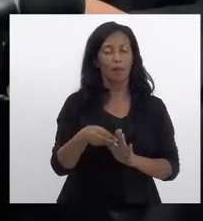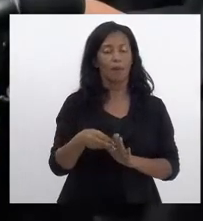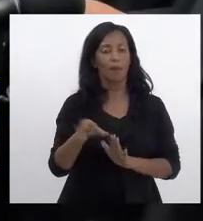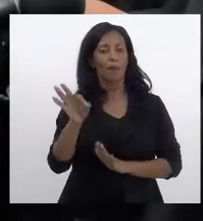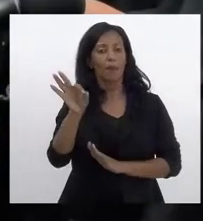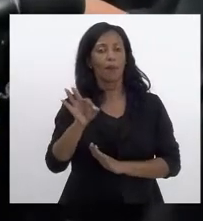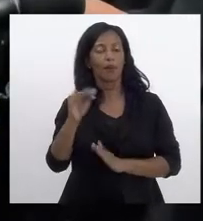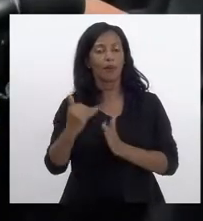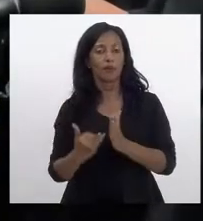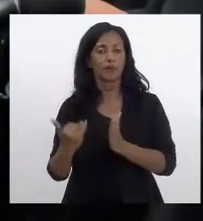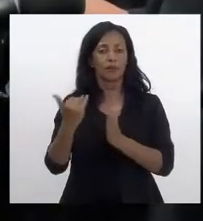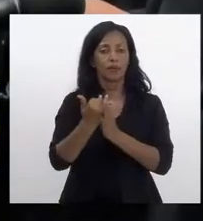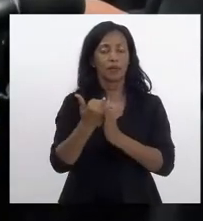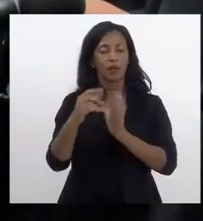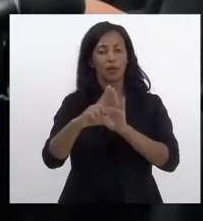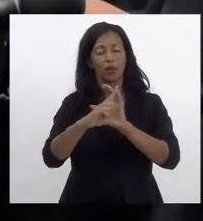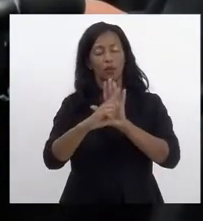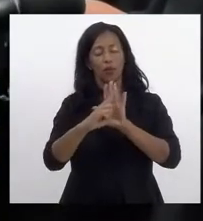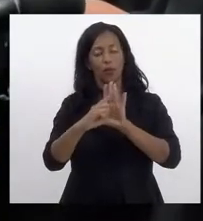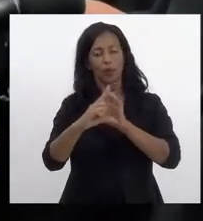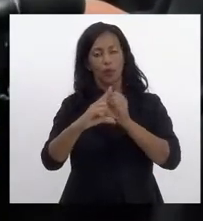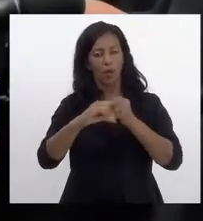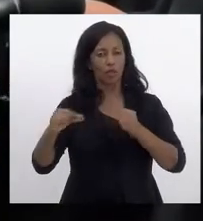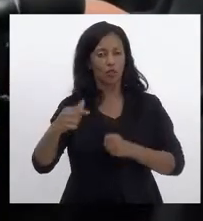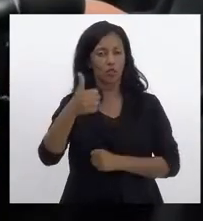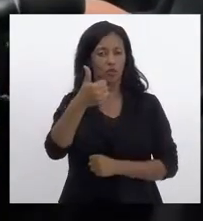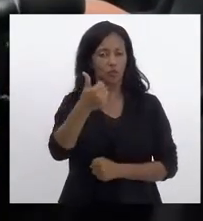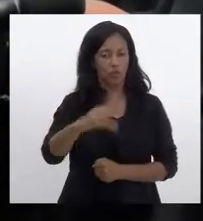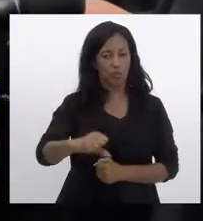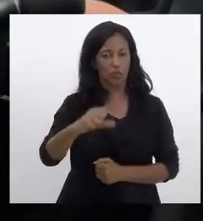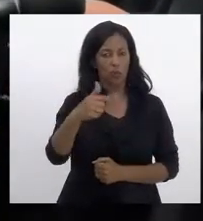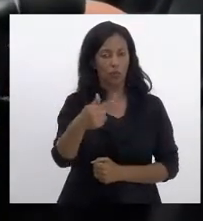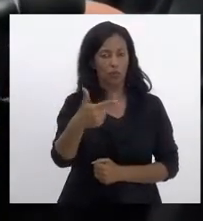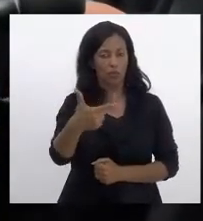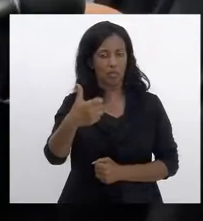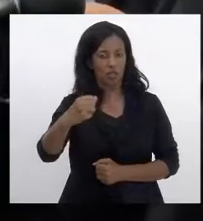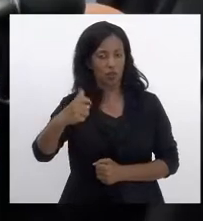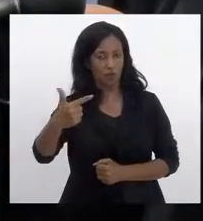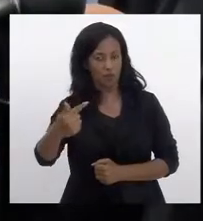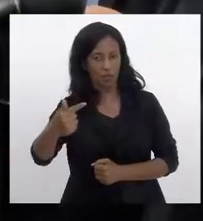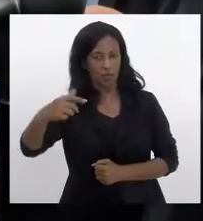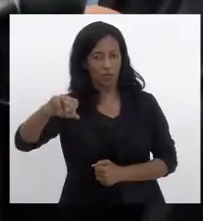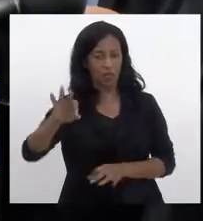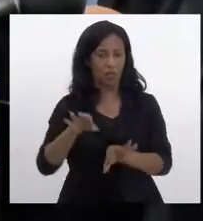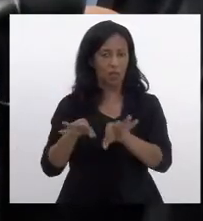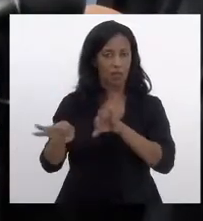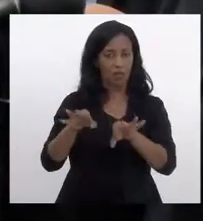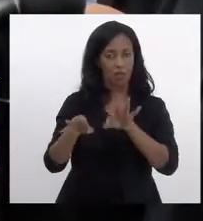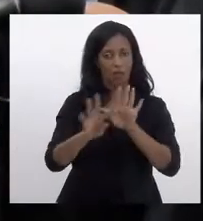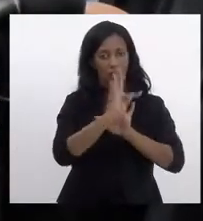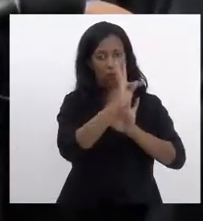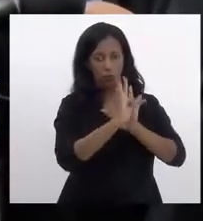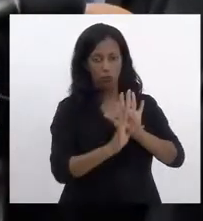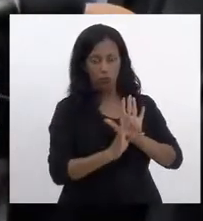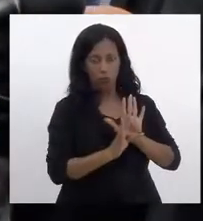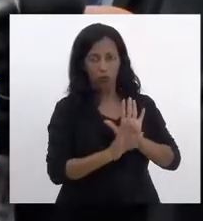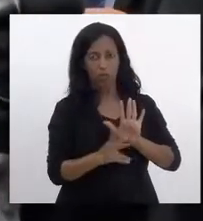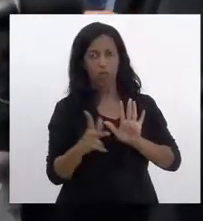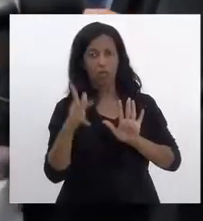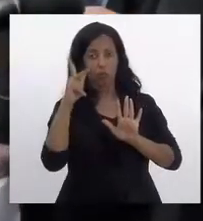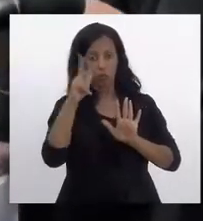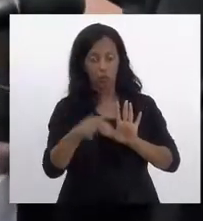percentuais previstos no artigo 19 da Lei Estadual 279, de 79, na forma da redação dada pelo